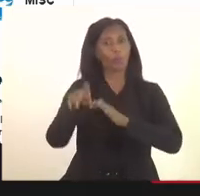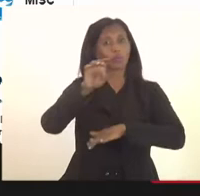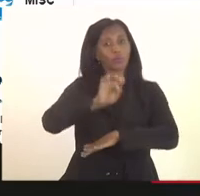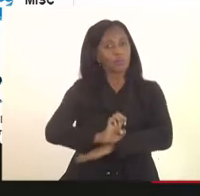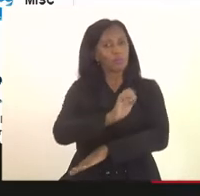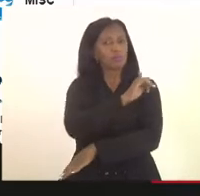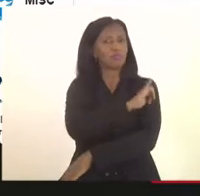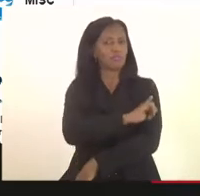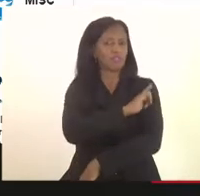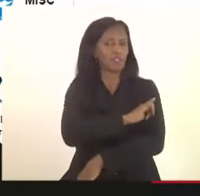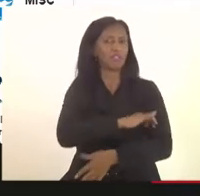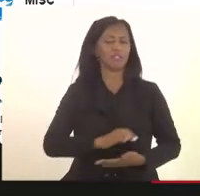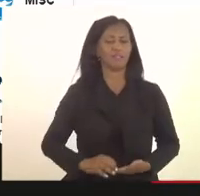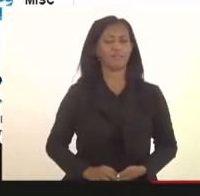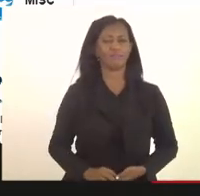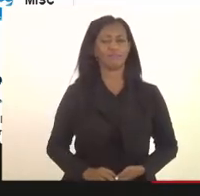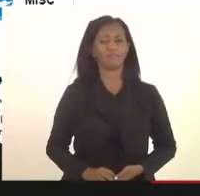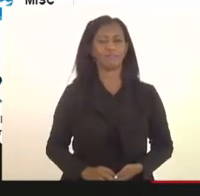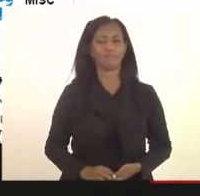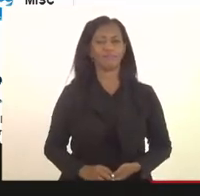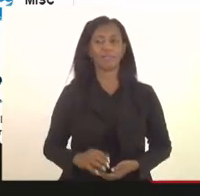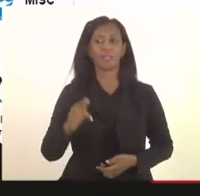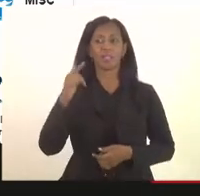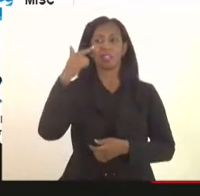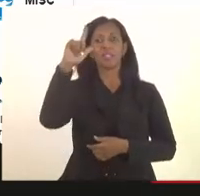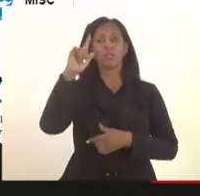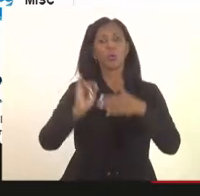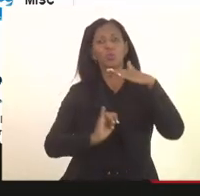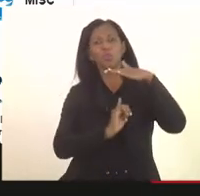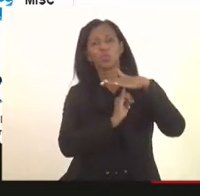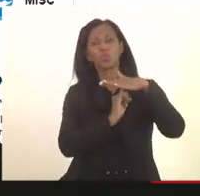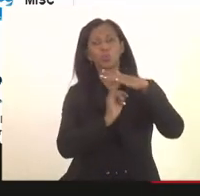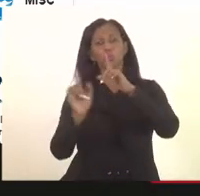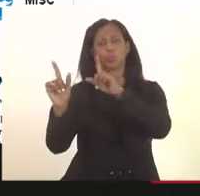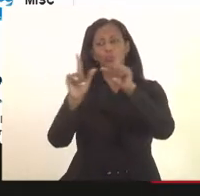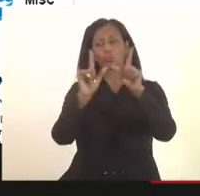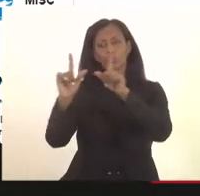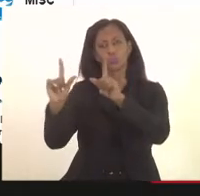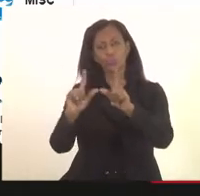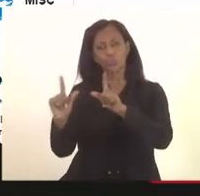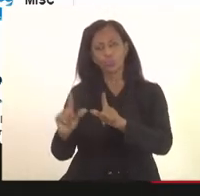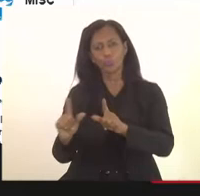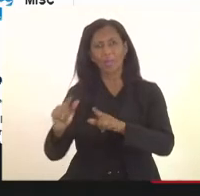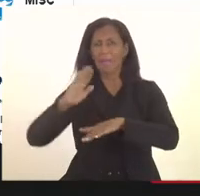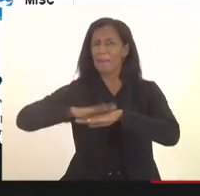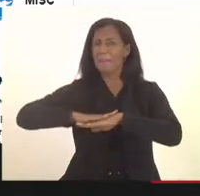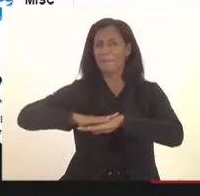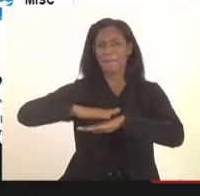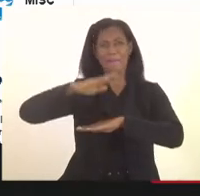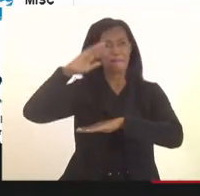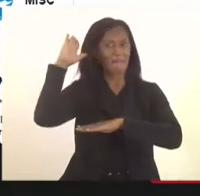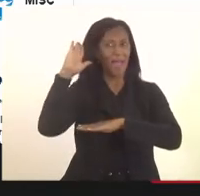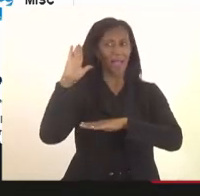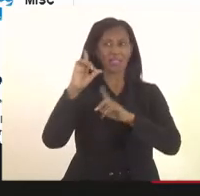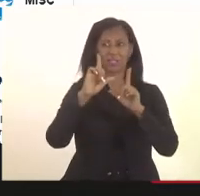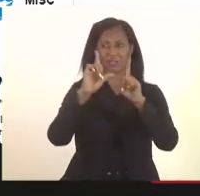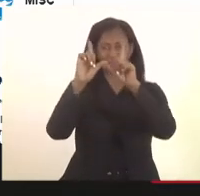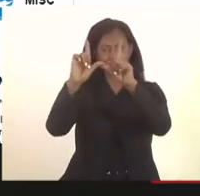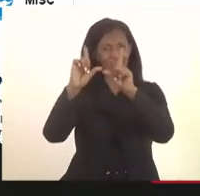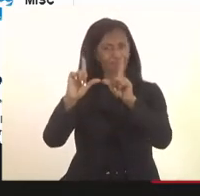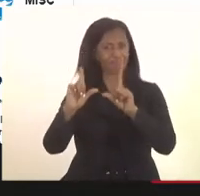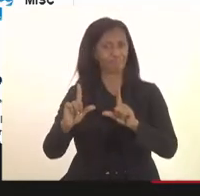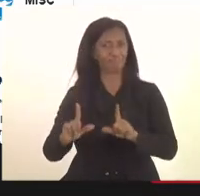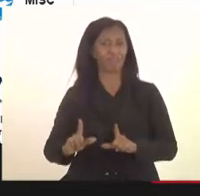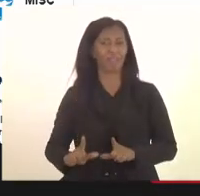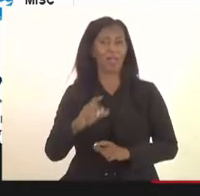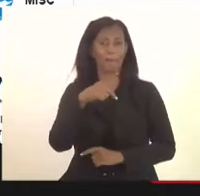aqui. Okay. Esses outros institutos que aparecem aqui é para mostrar que a Petronas é muito mais que isso. A Petronas tem realmente, por